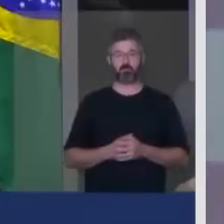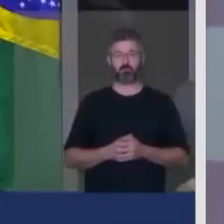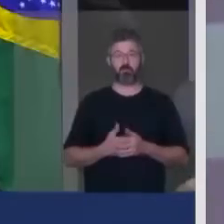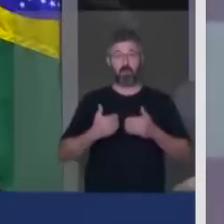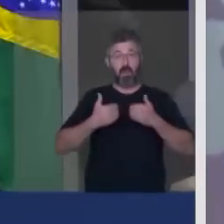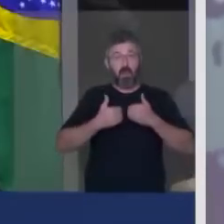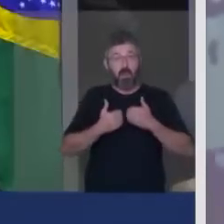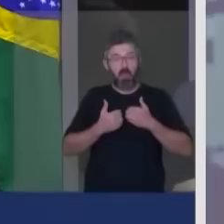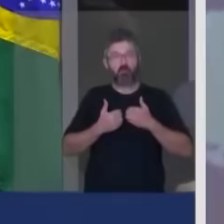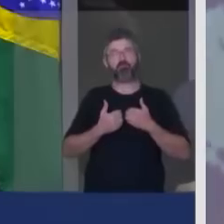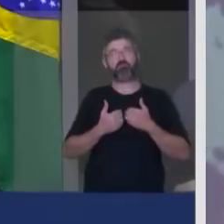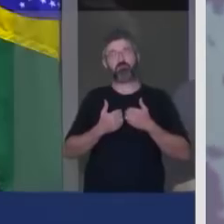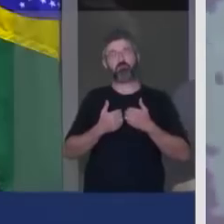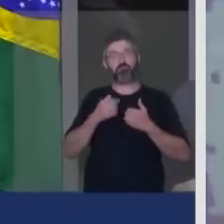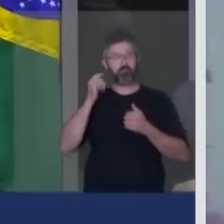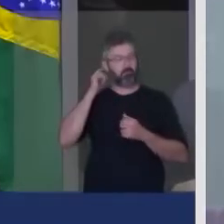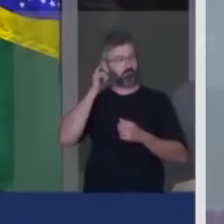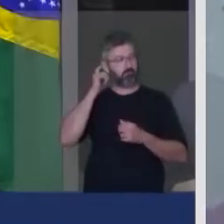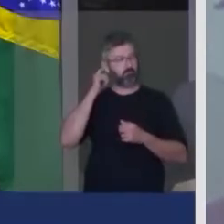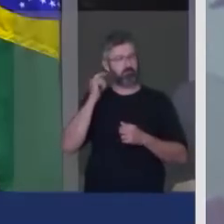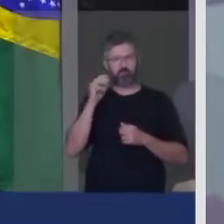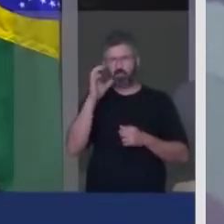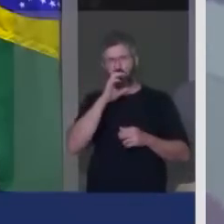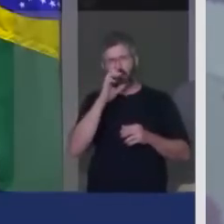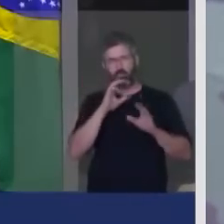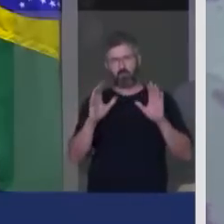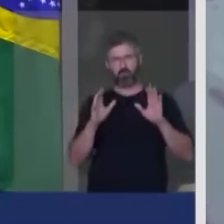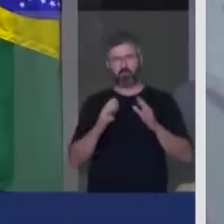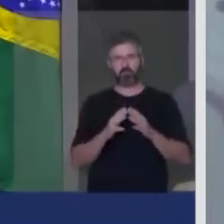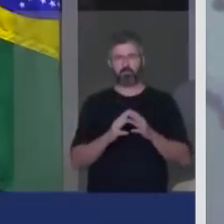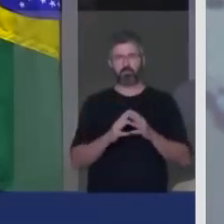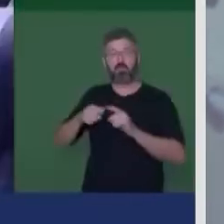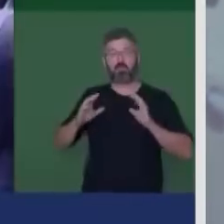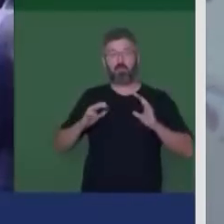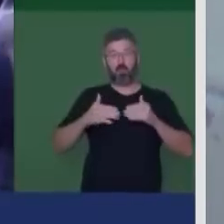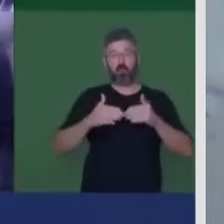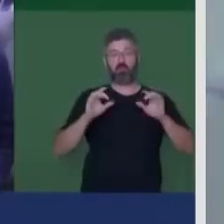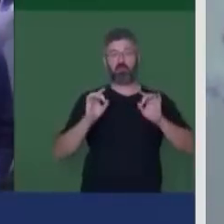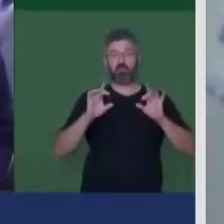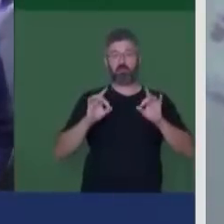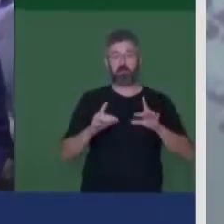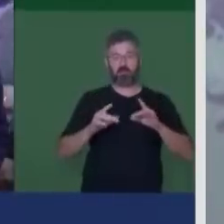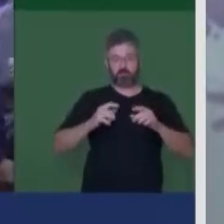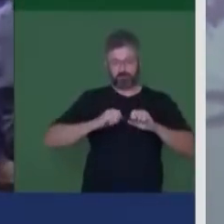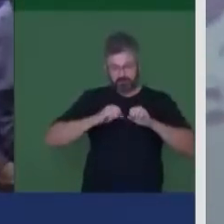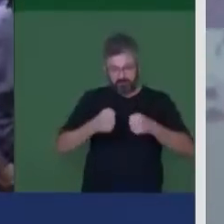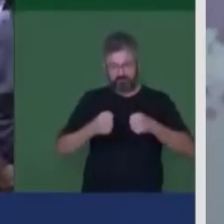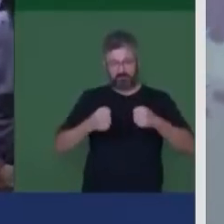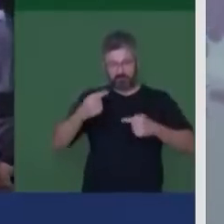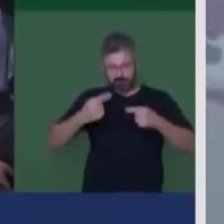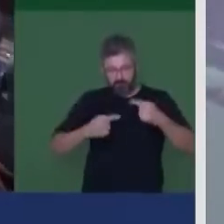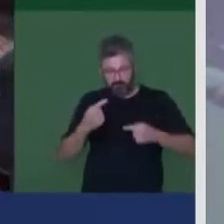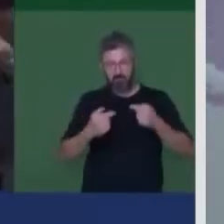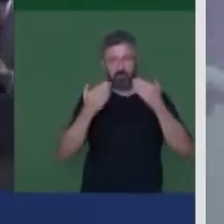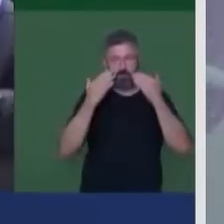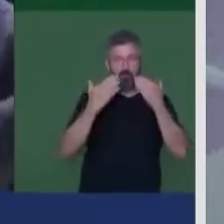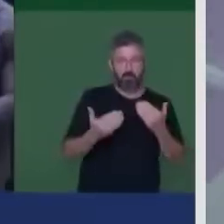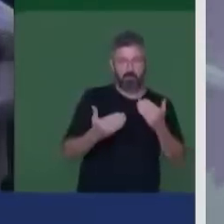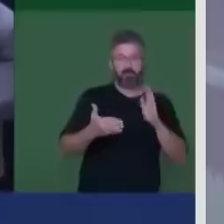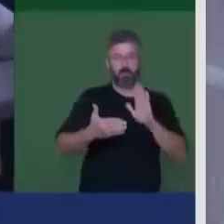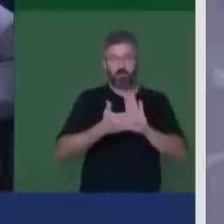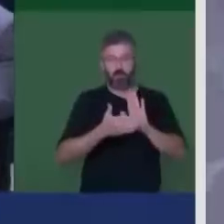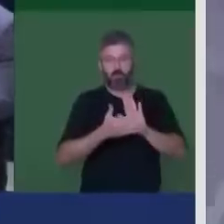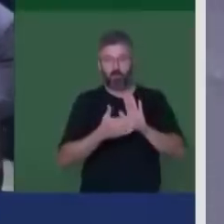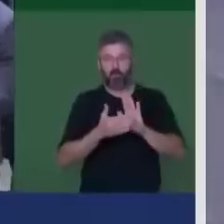final desse projeto é que não tenha nenhum aumento de tributo para o